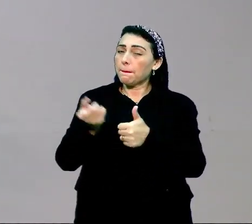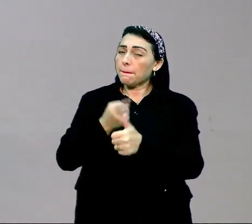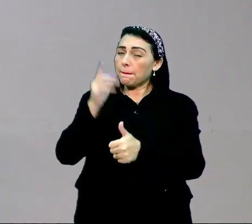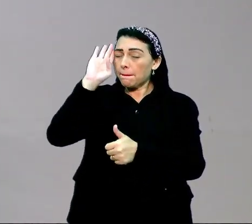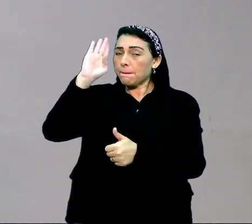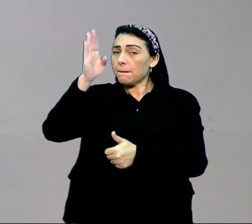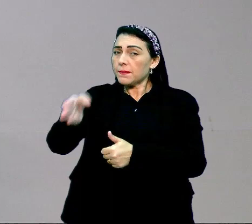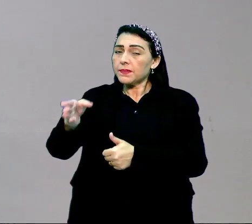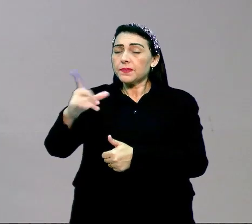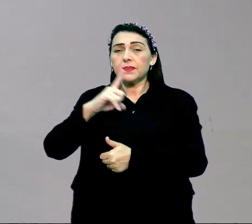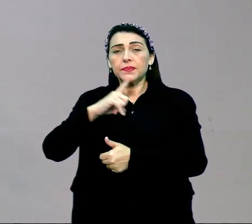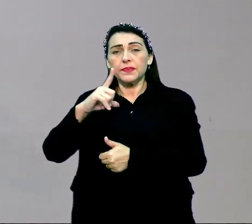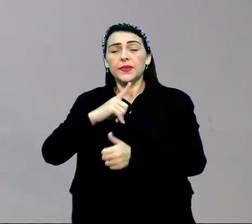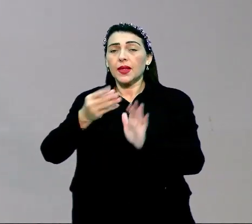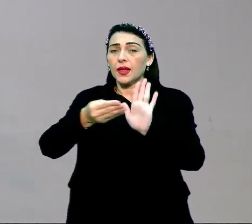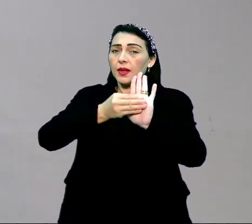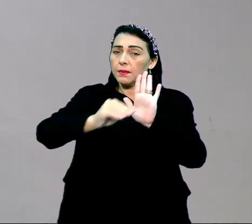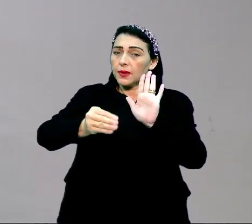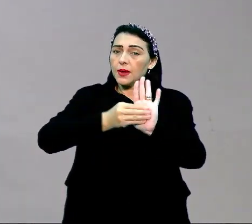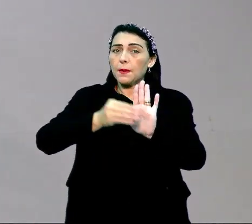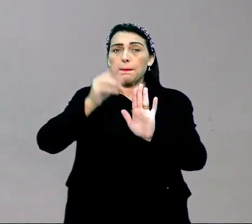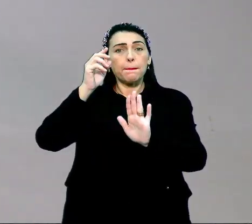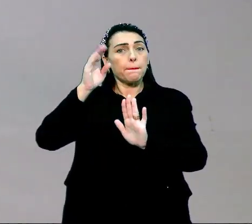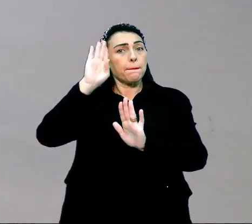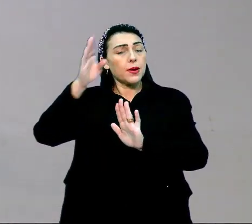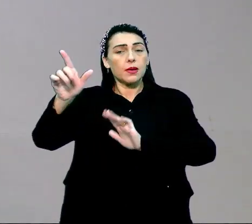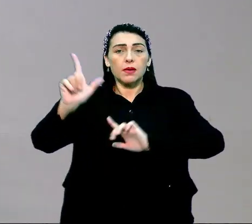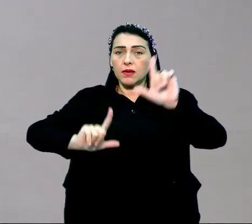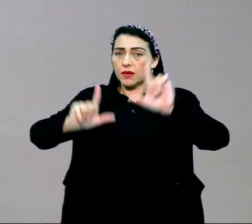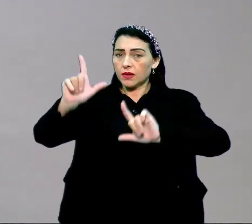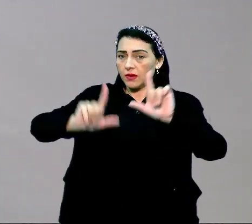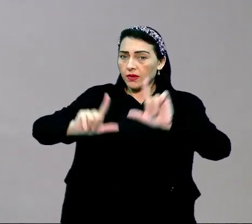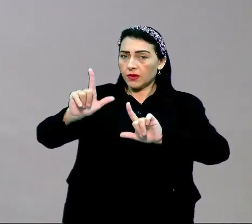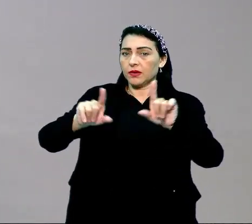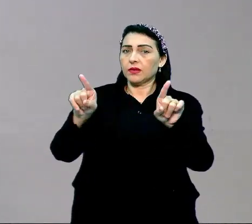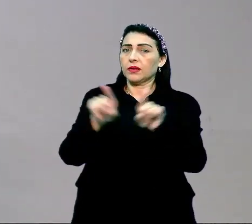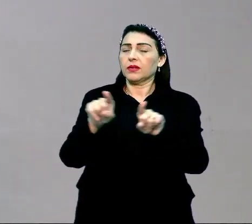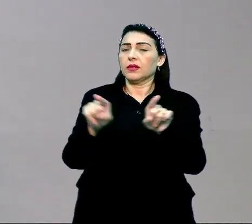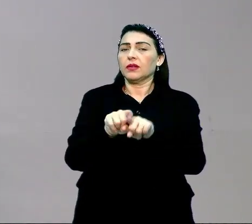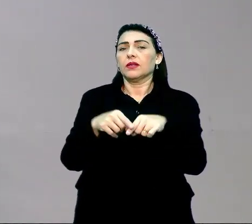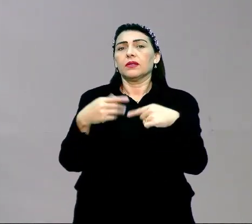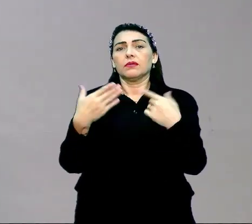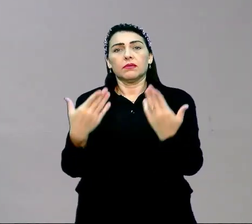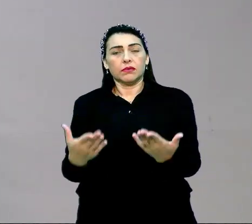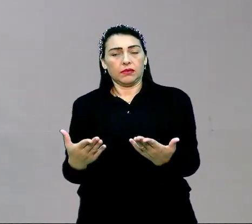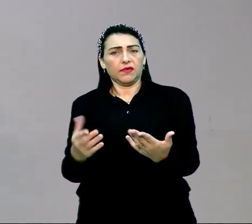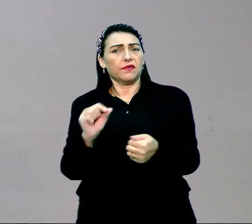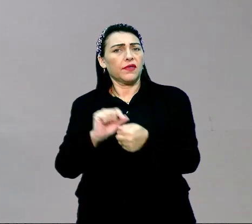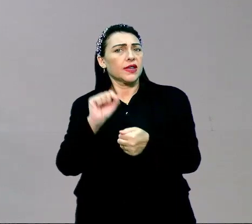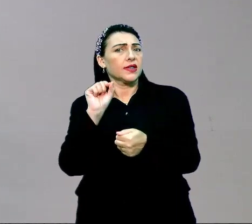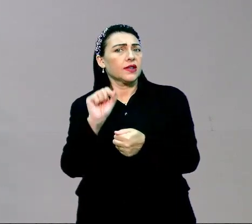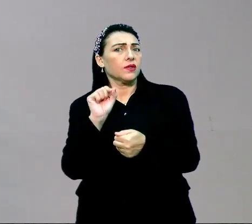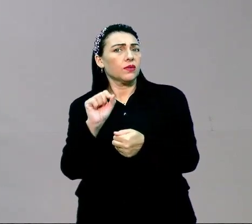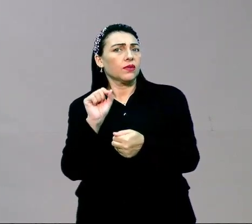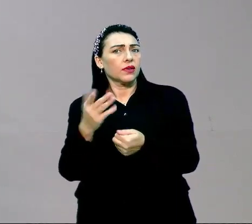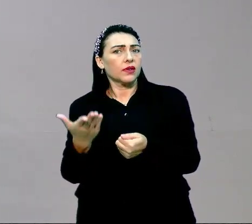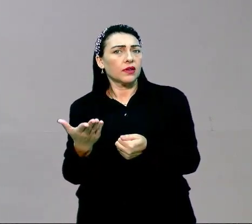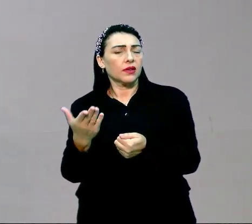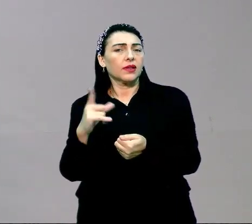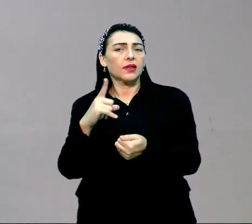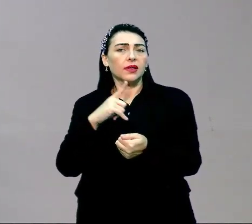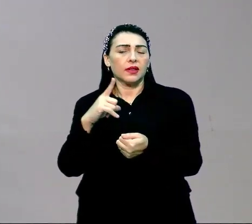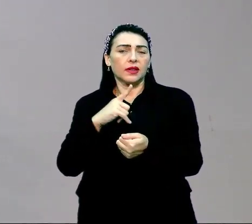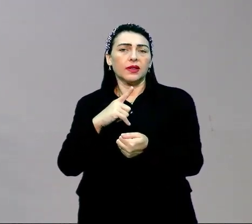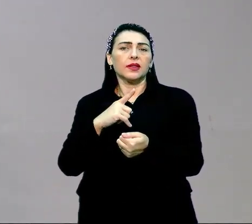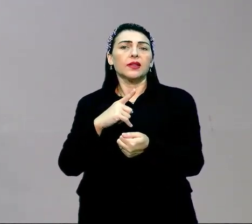principal. A gente tem a mídia, principalmente a televisiva. Hoje, agora tem. A gente vai fazer o quê? Ter